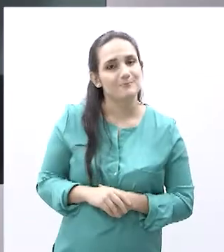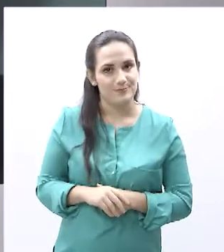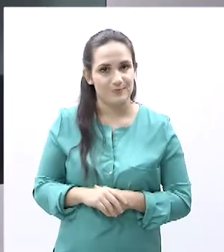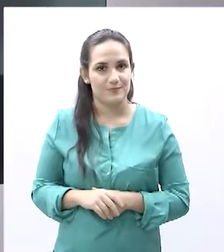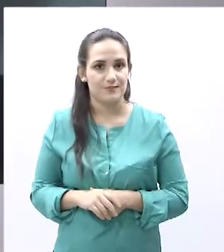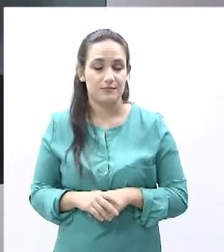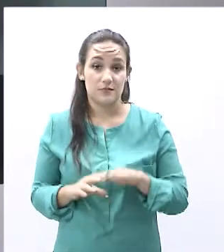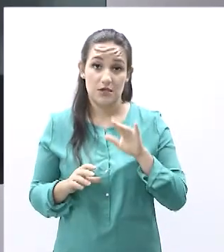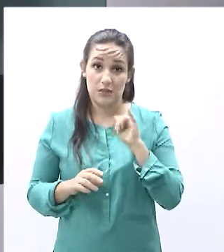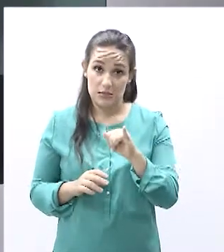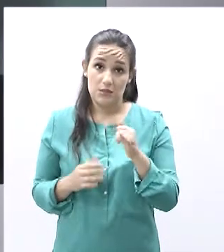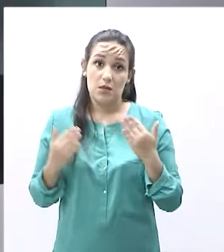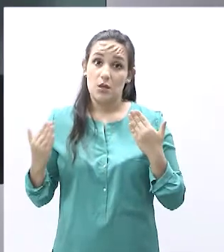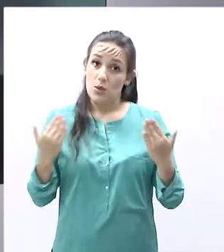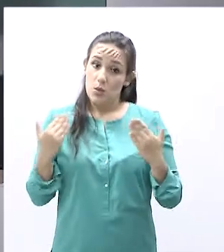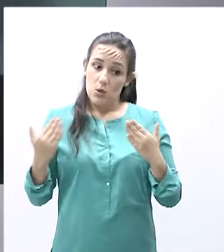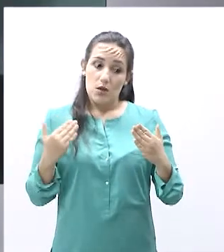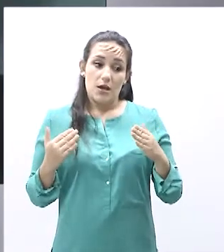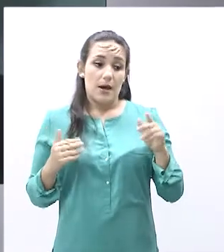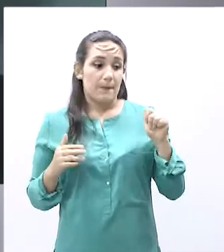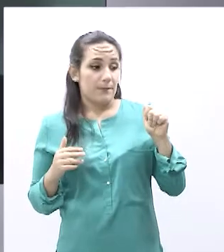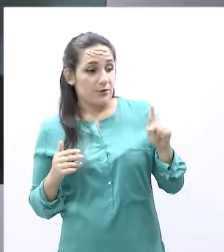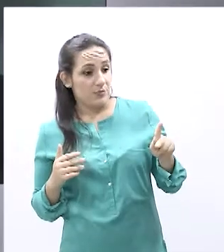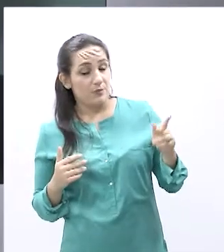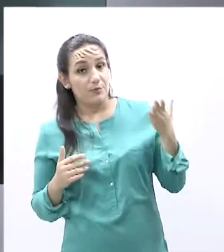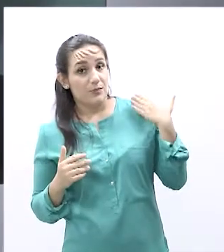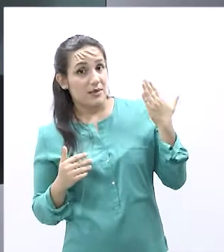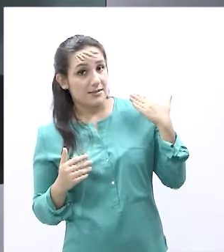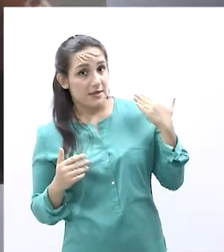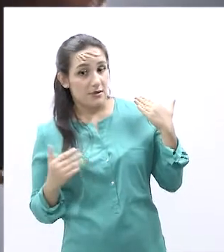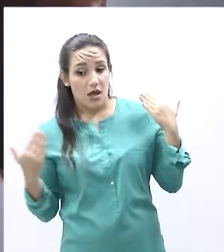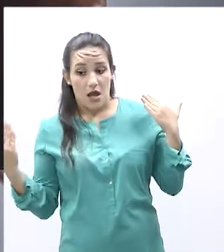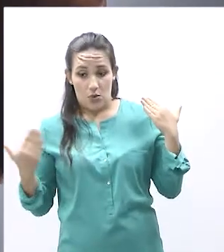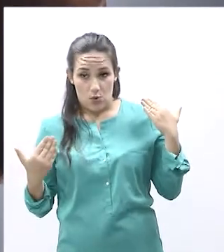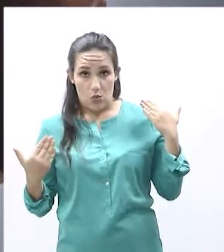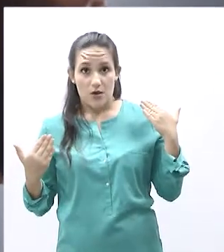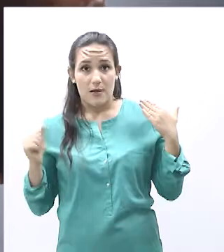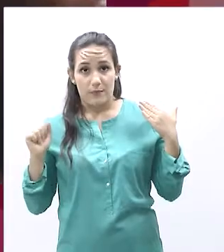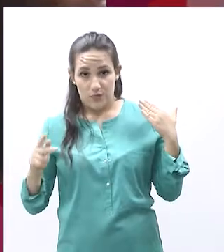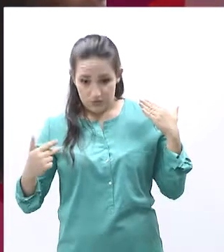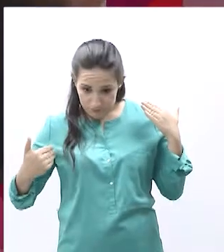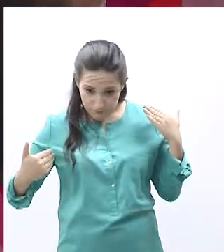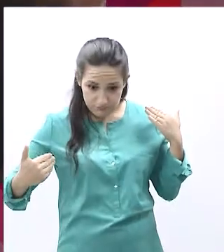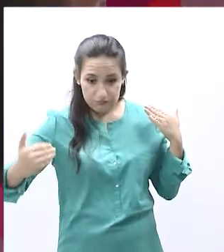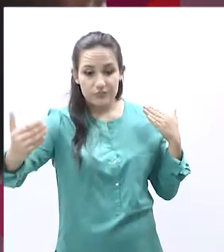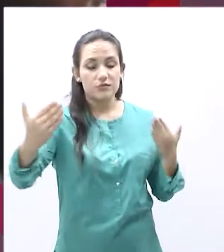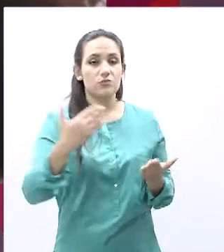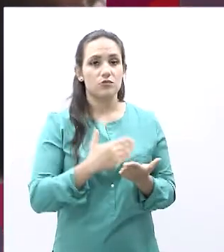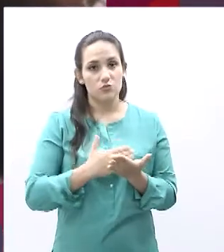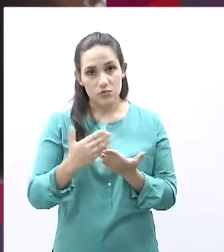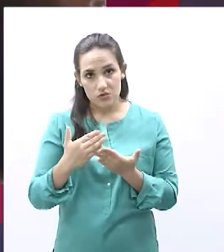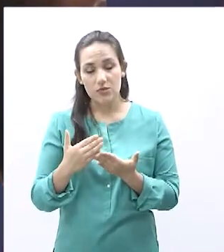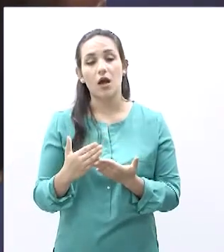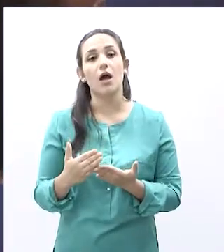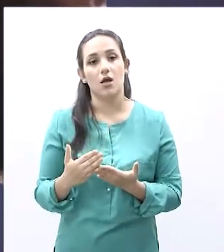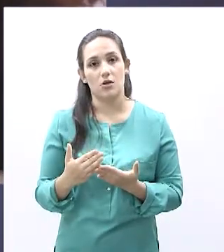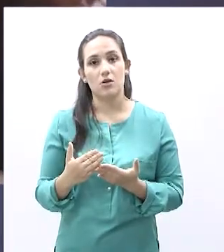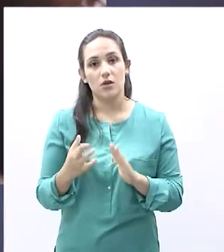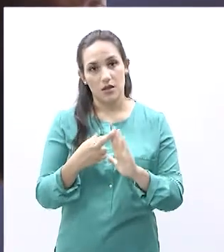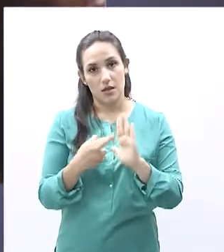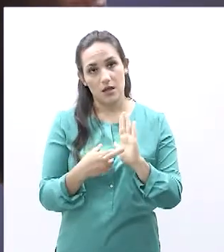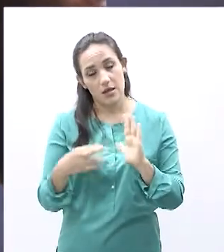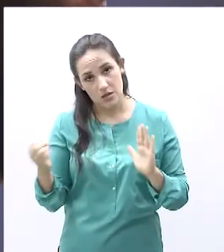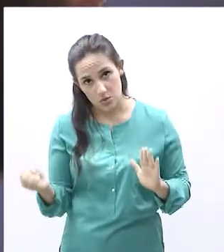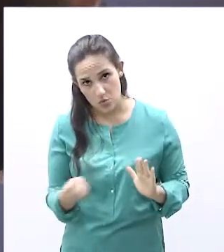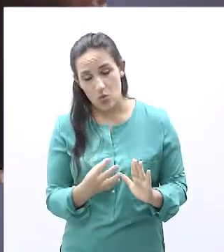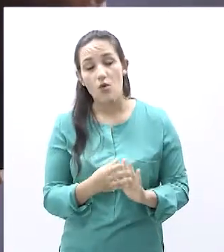aí, se a gente comparar aposentadorias anteriormente concedidas com aposentadorias atualmente concedidas nas